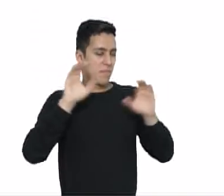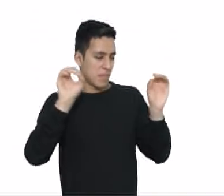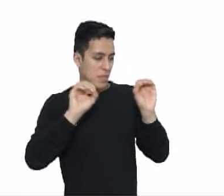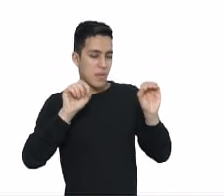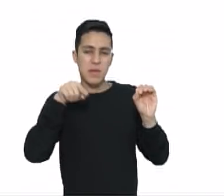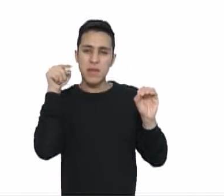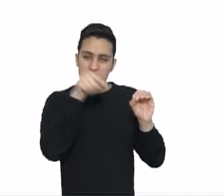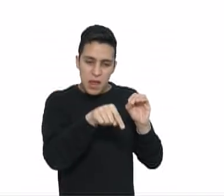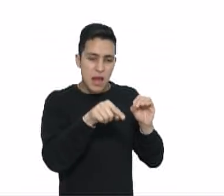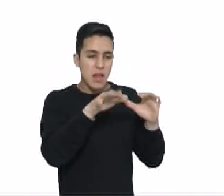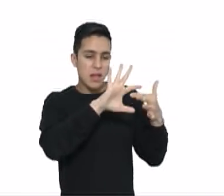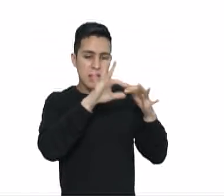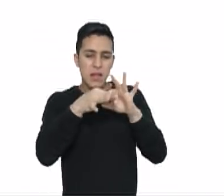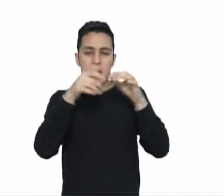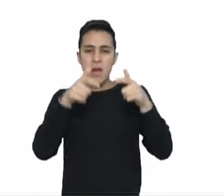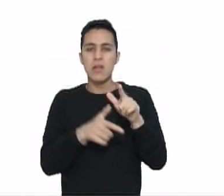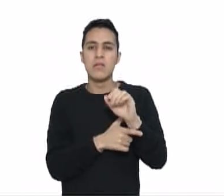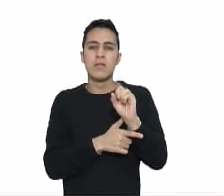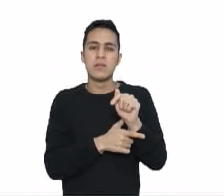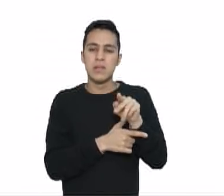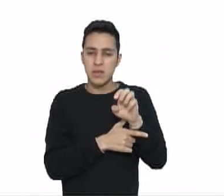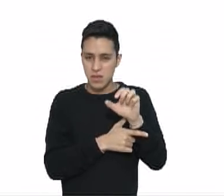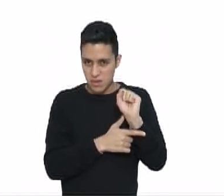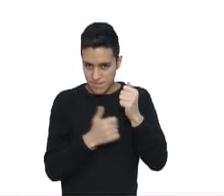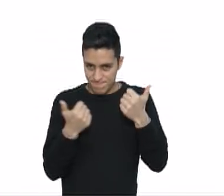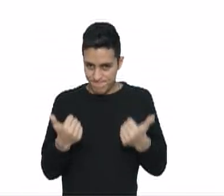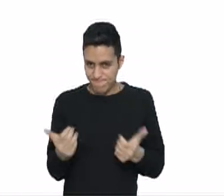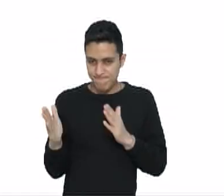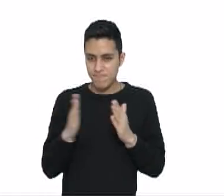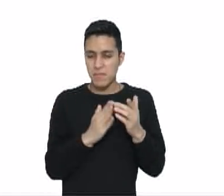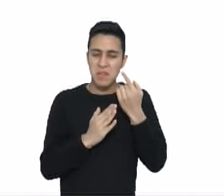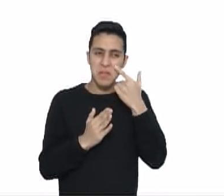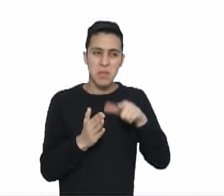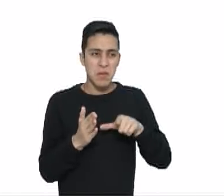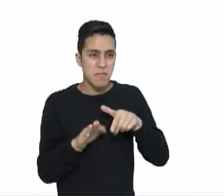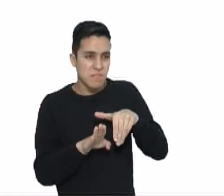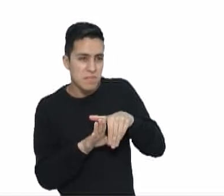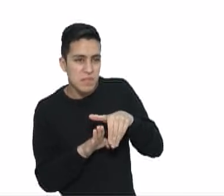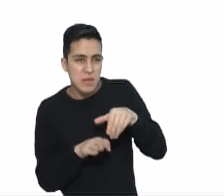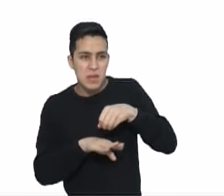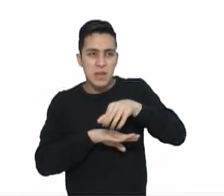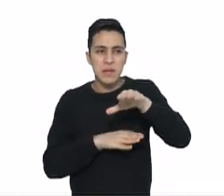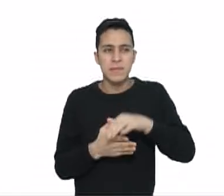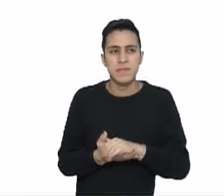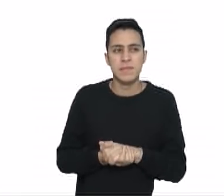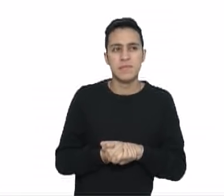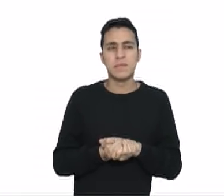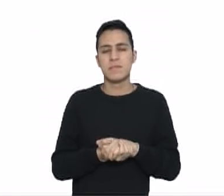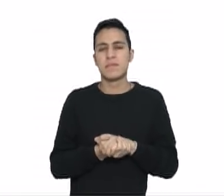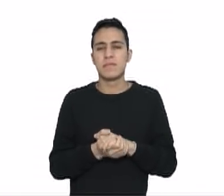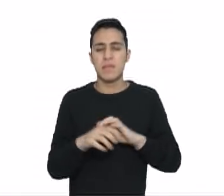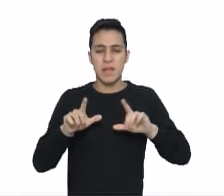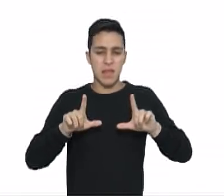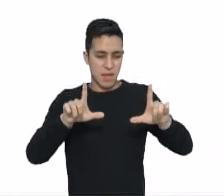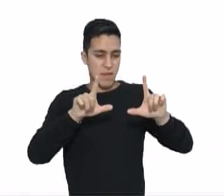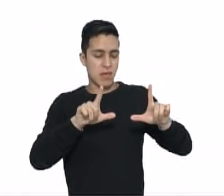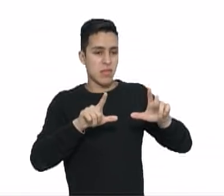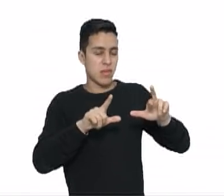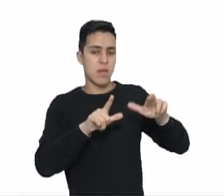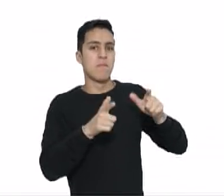Jogos Olímpicos de Los Angeles. E aqui novamente o professor põe uma imagem que não é